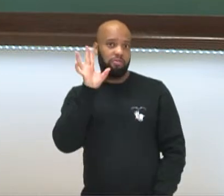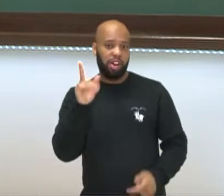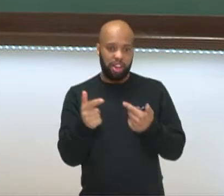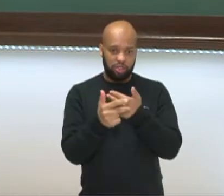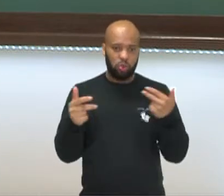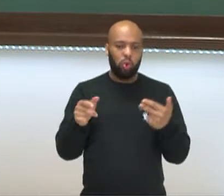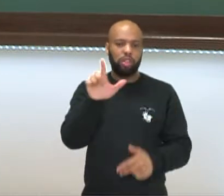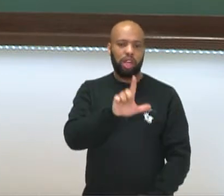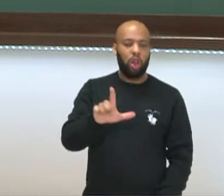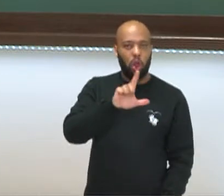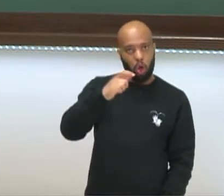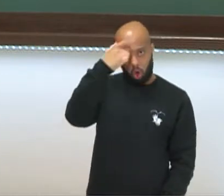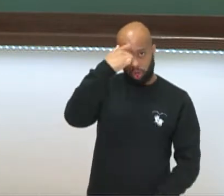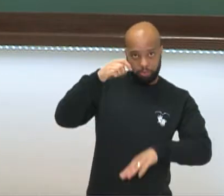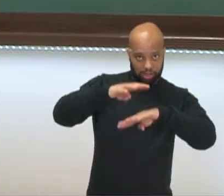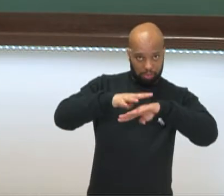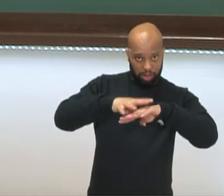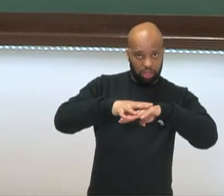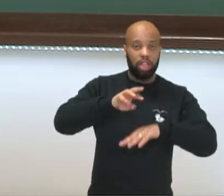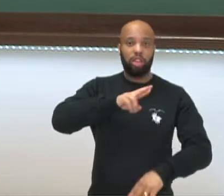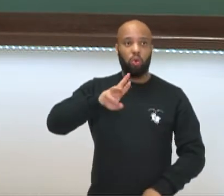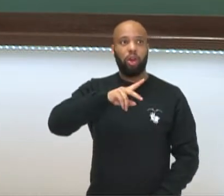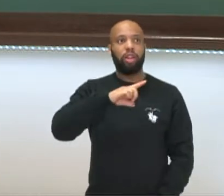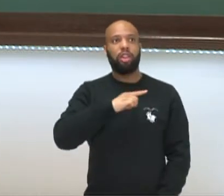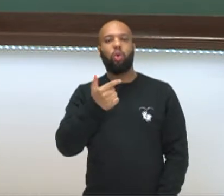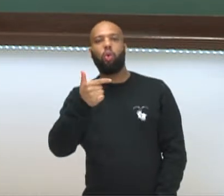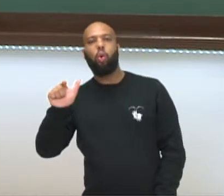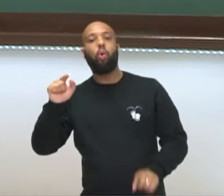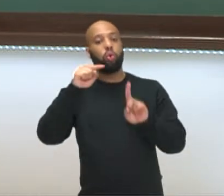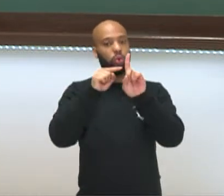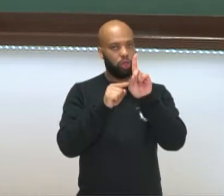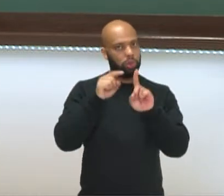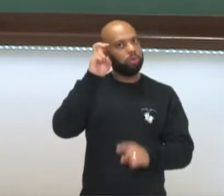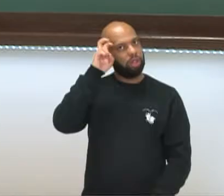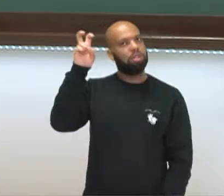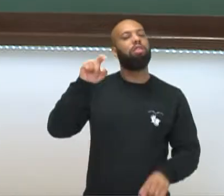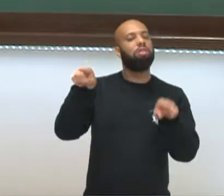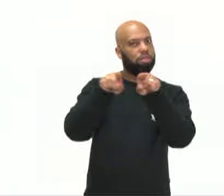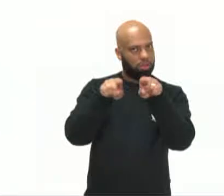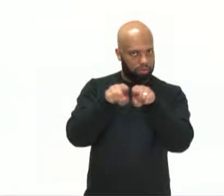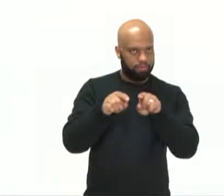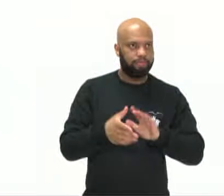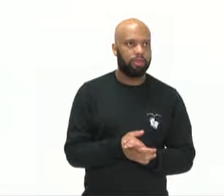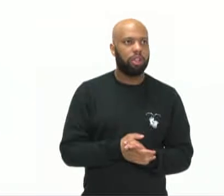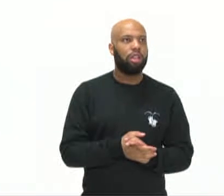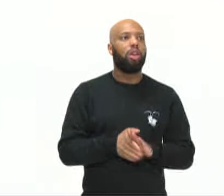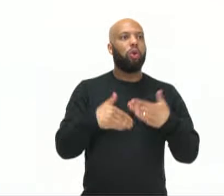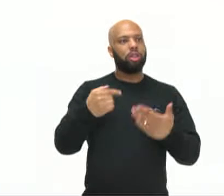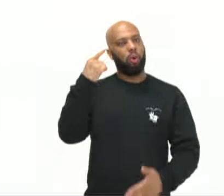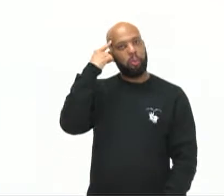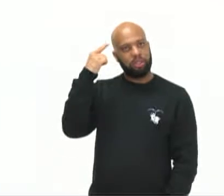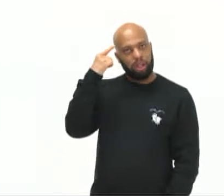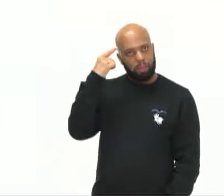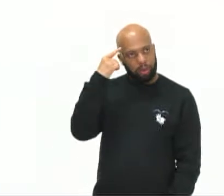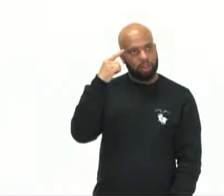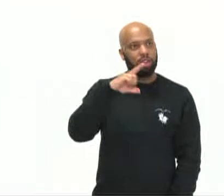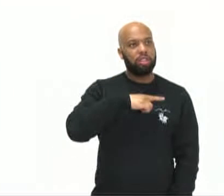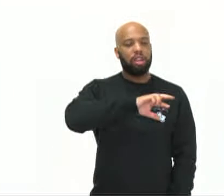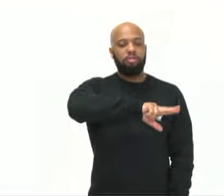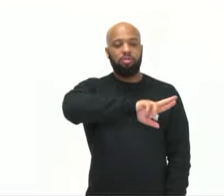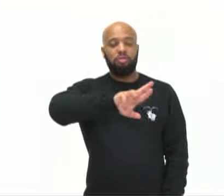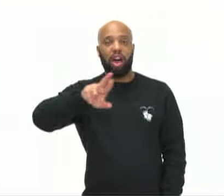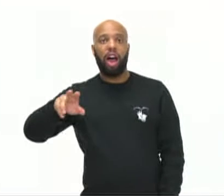questões lógico-matemáticas, que existem outros tipos de inteligência. A ideia de que existem